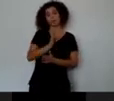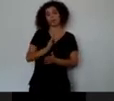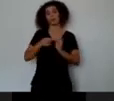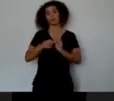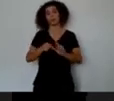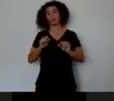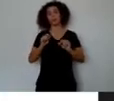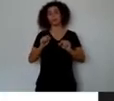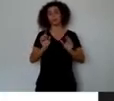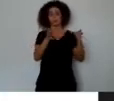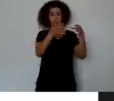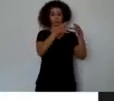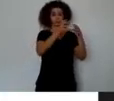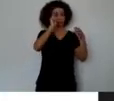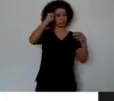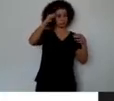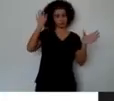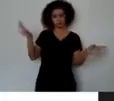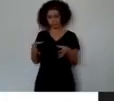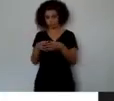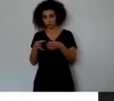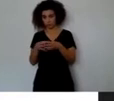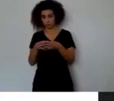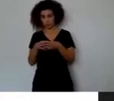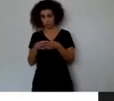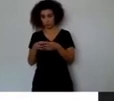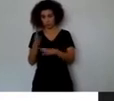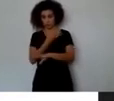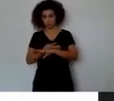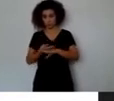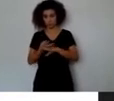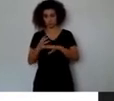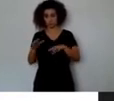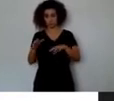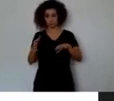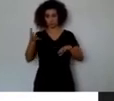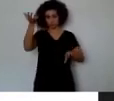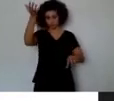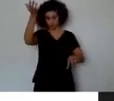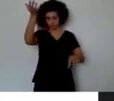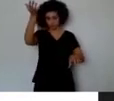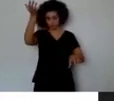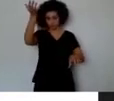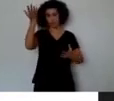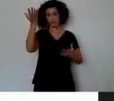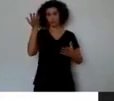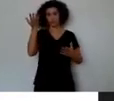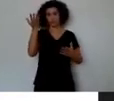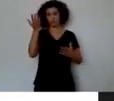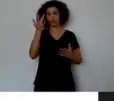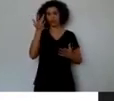que brancos e negros ocupam posições sociais diferentes. Então, seja em escolaridade, acesso à